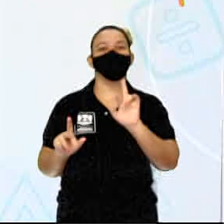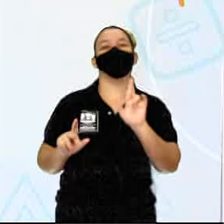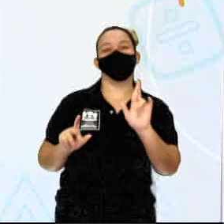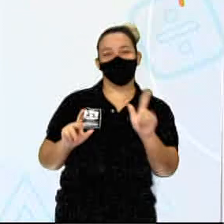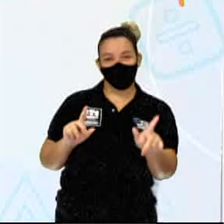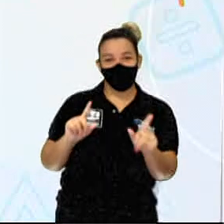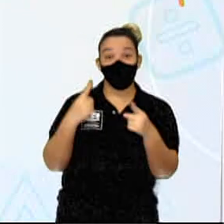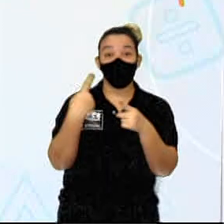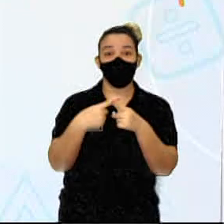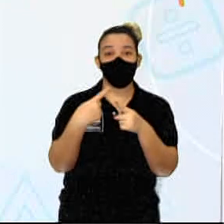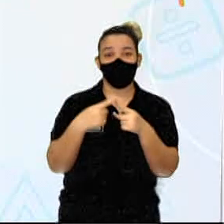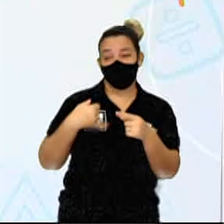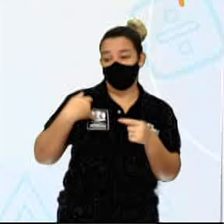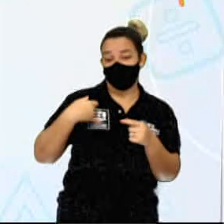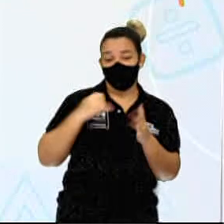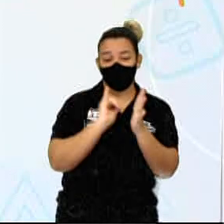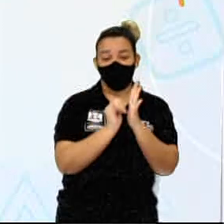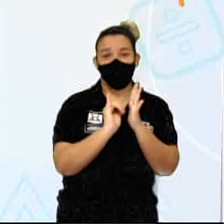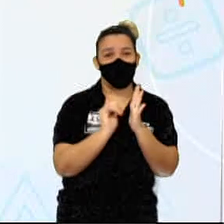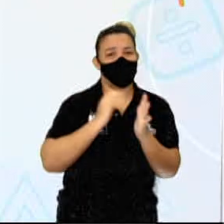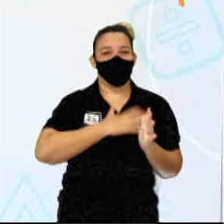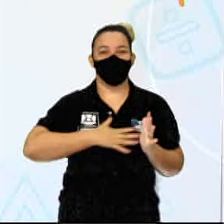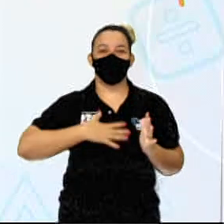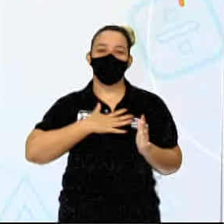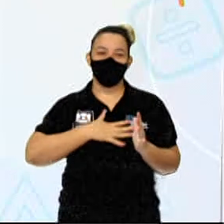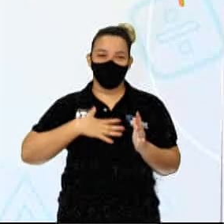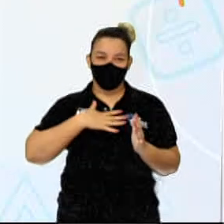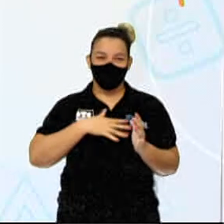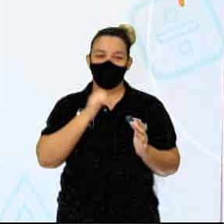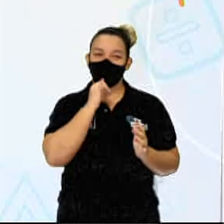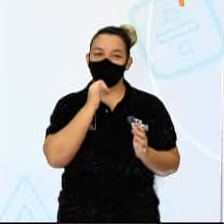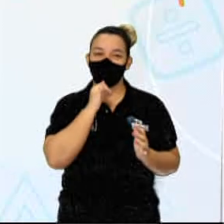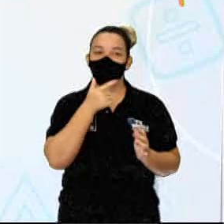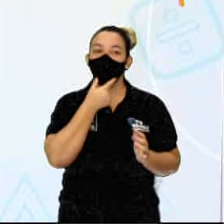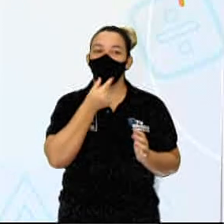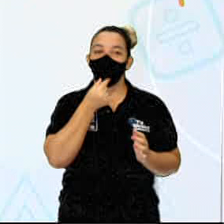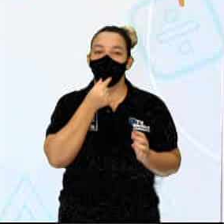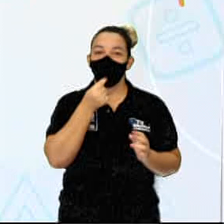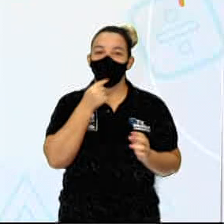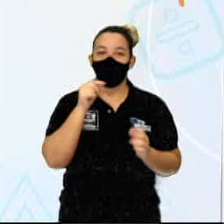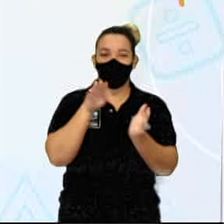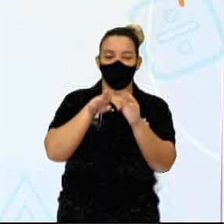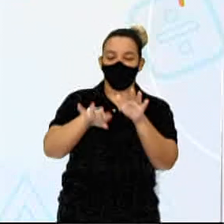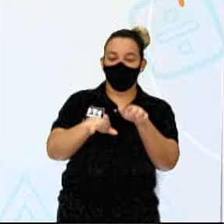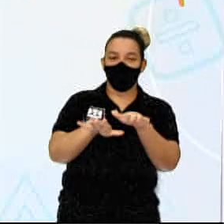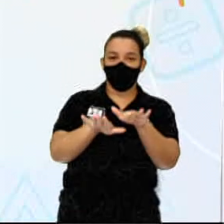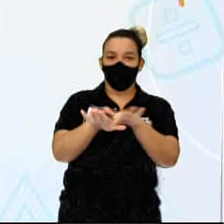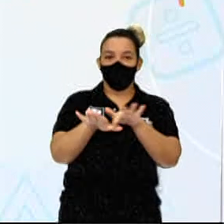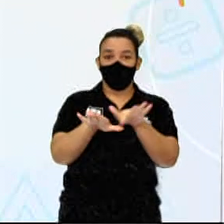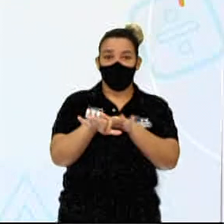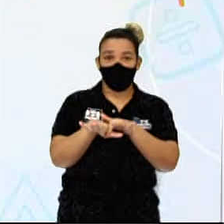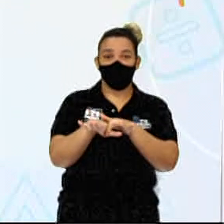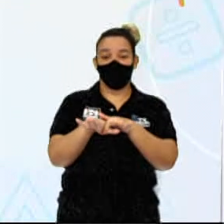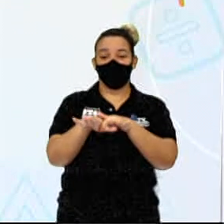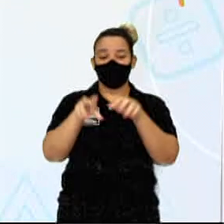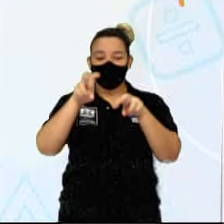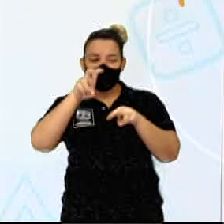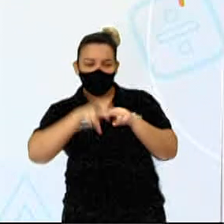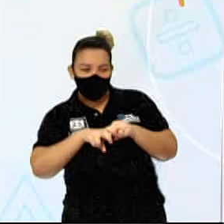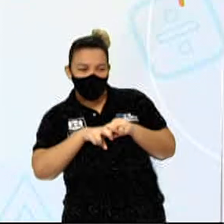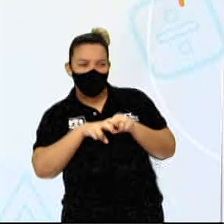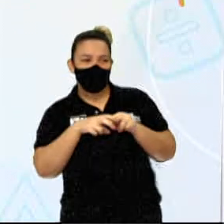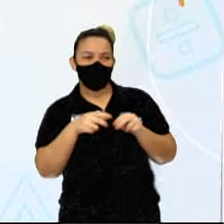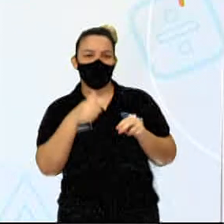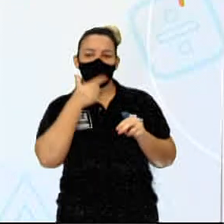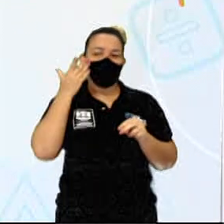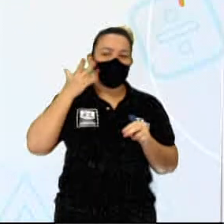das fábulas. Você tem aí, aos pés do narrador, do contador dessa história, crianças, tanto do gênero